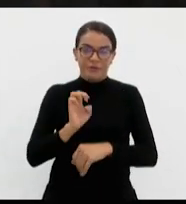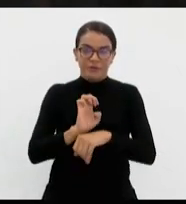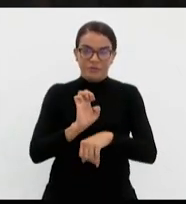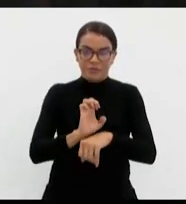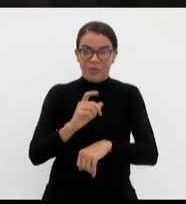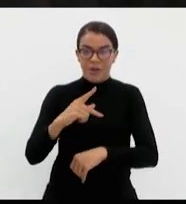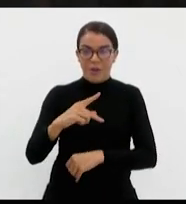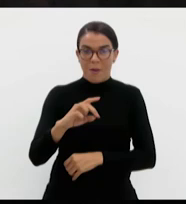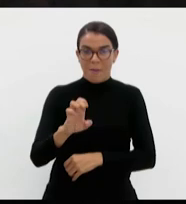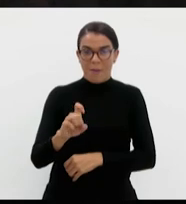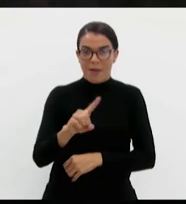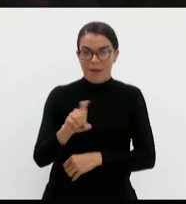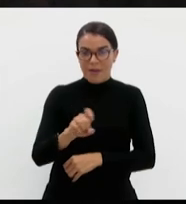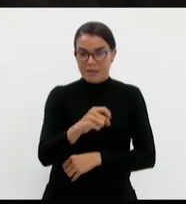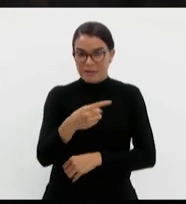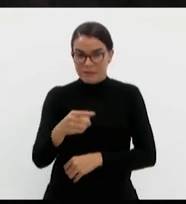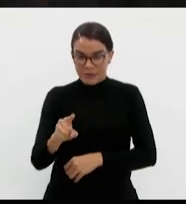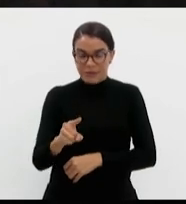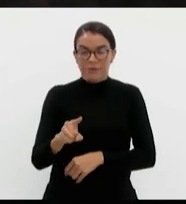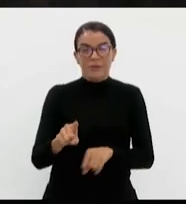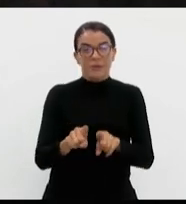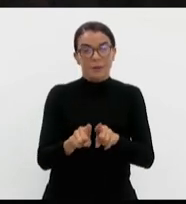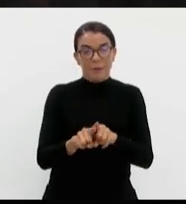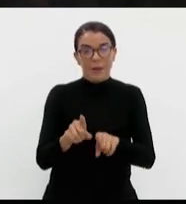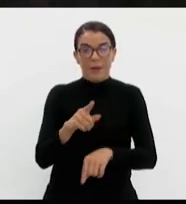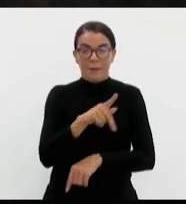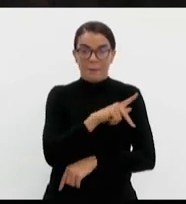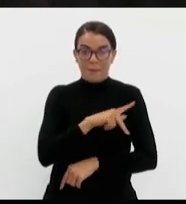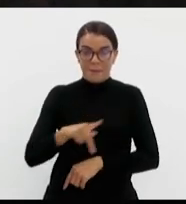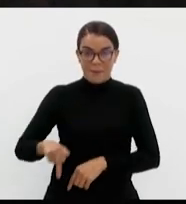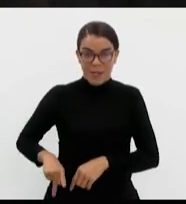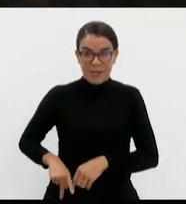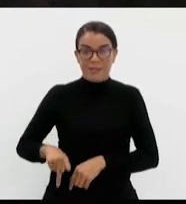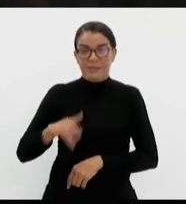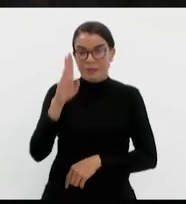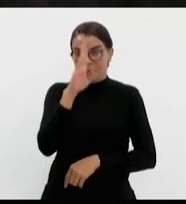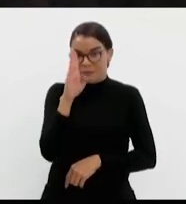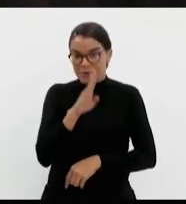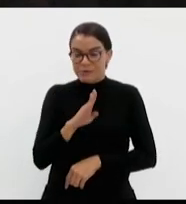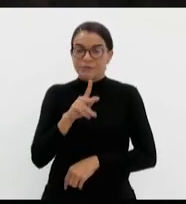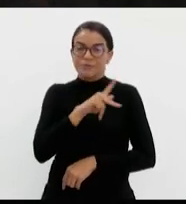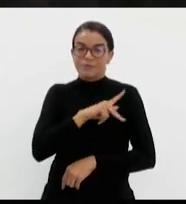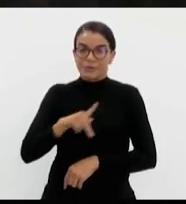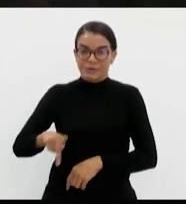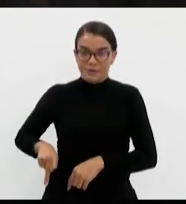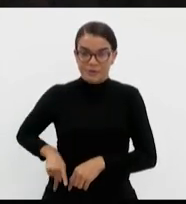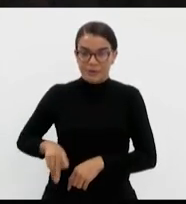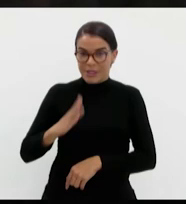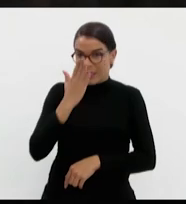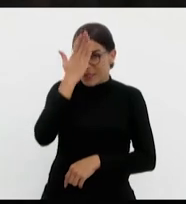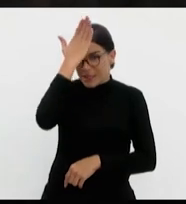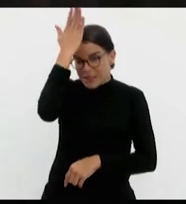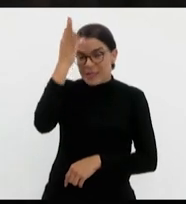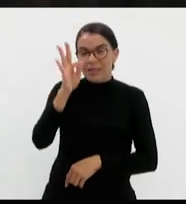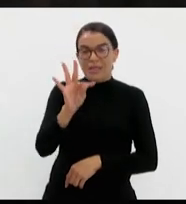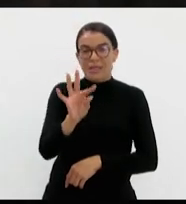governador Pezão, e era presidente da República, o presidente Temer.